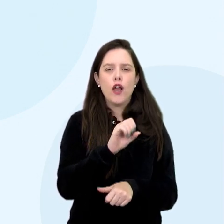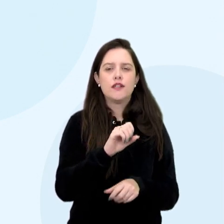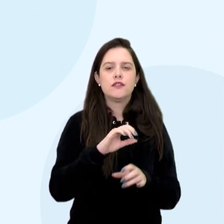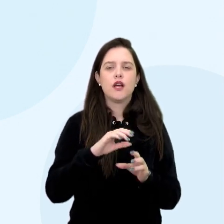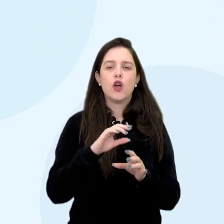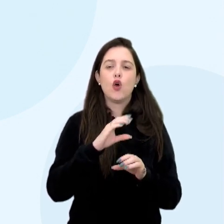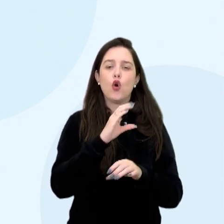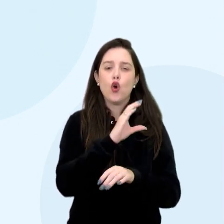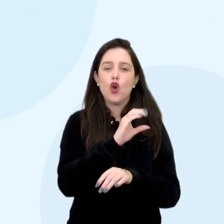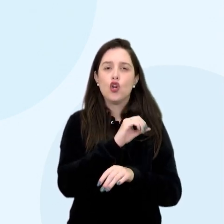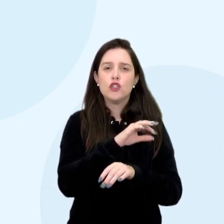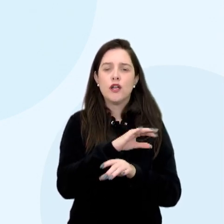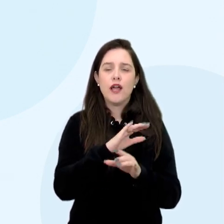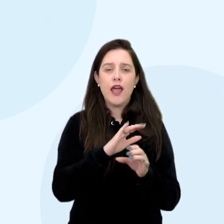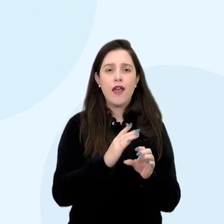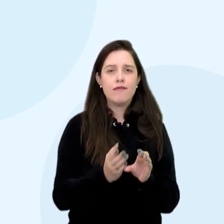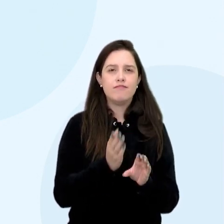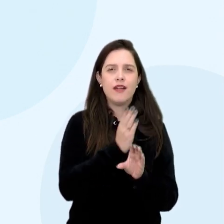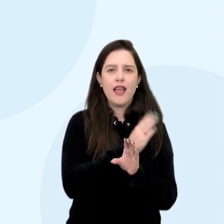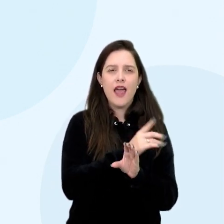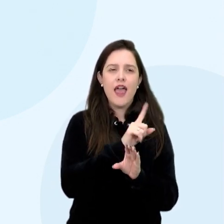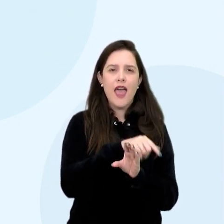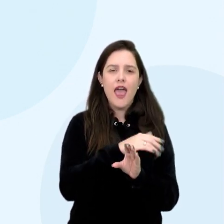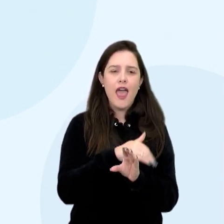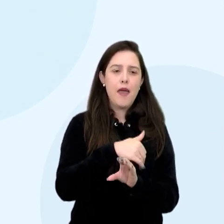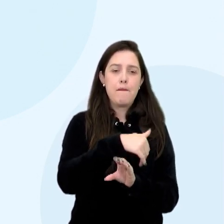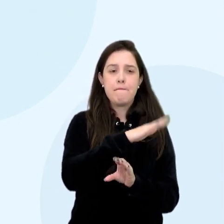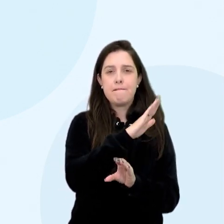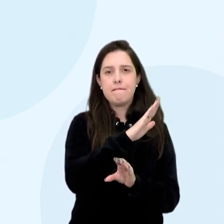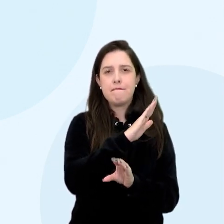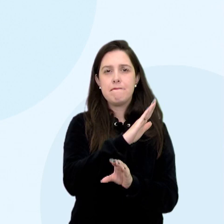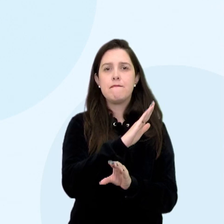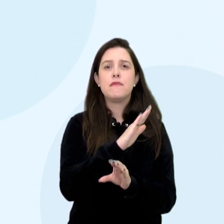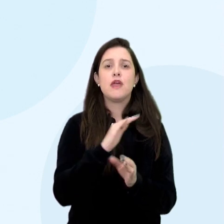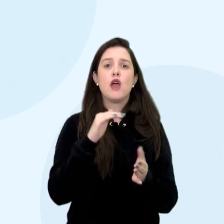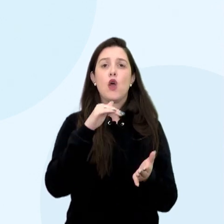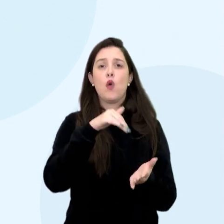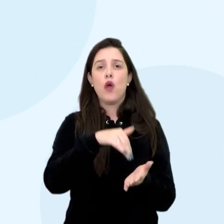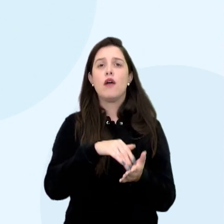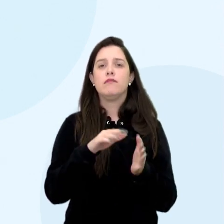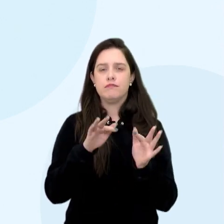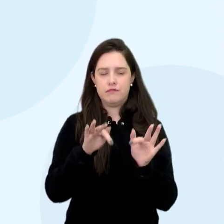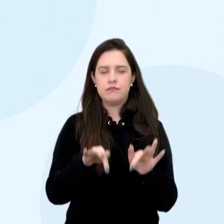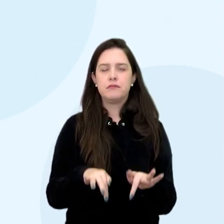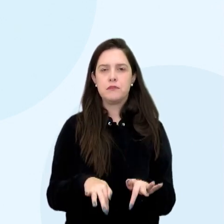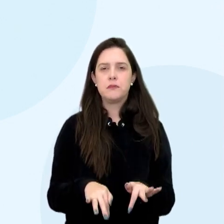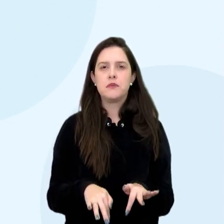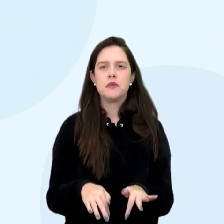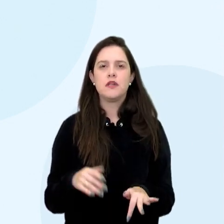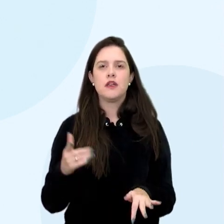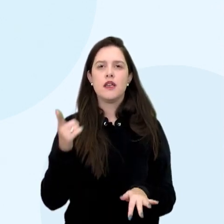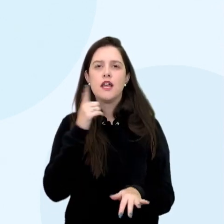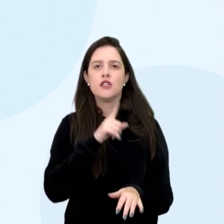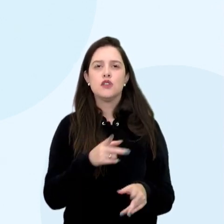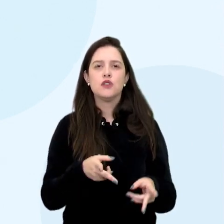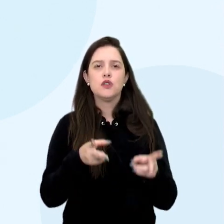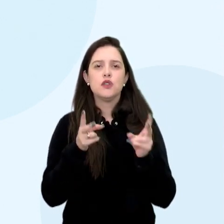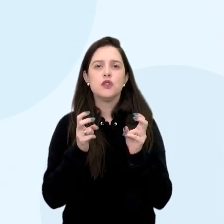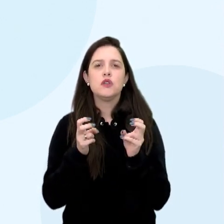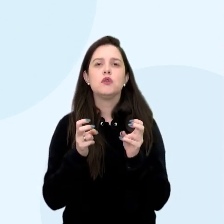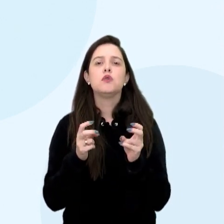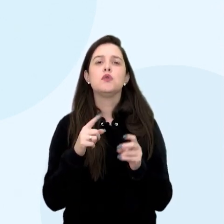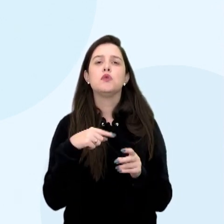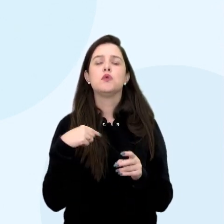oceânica, né, ou seja, a crosta terrestre, até o fim aí do núcleo interno, a gente observa aí que,